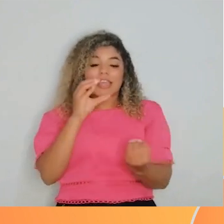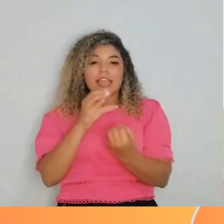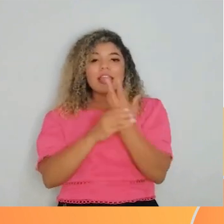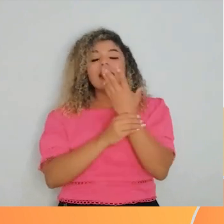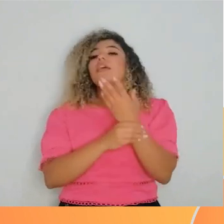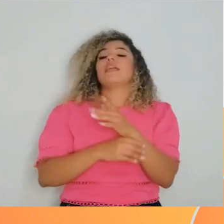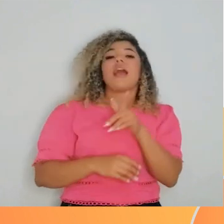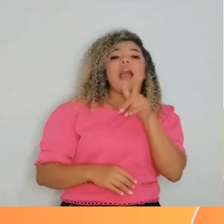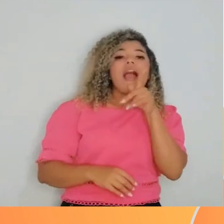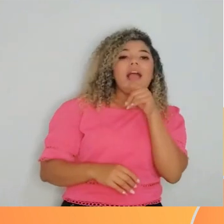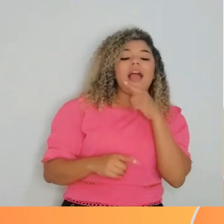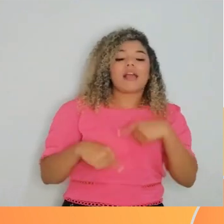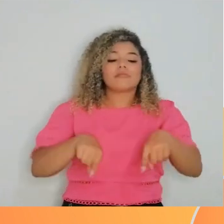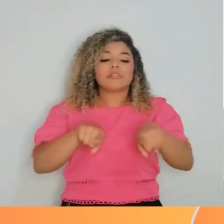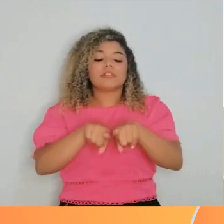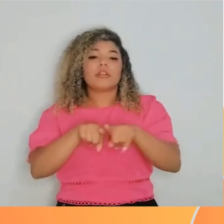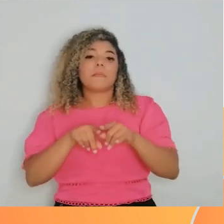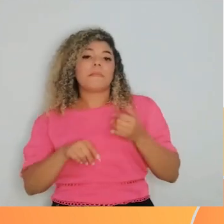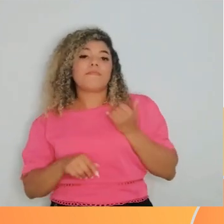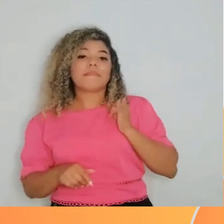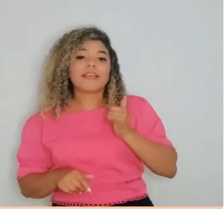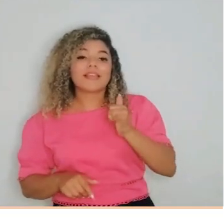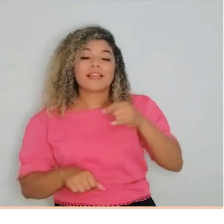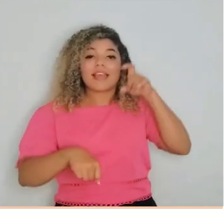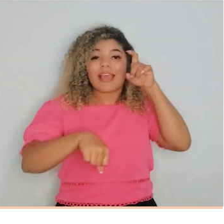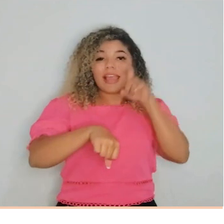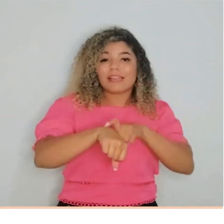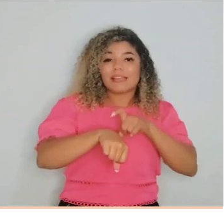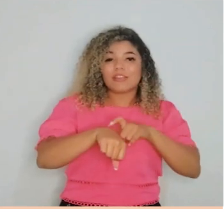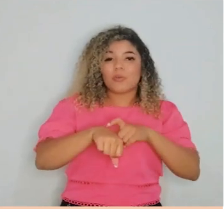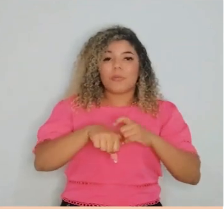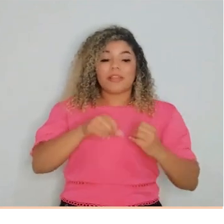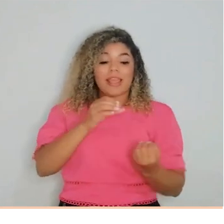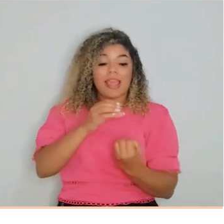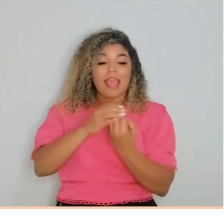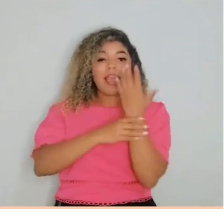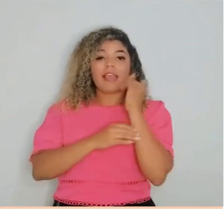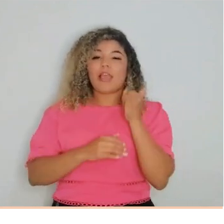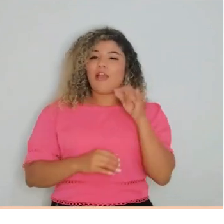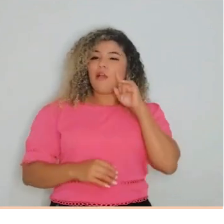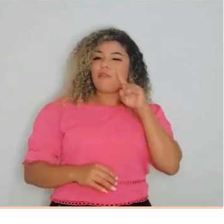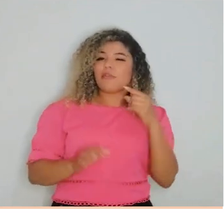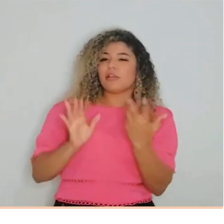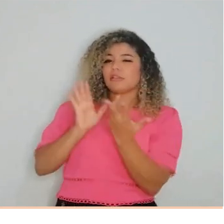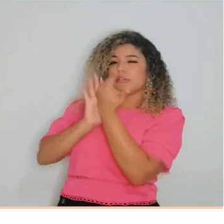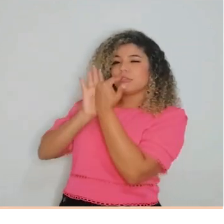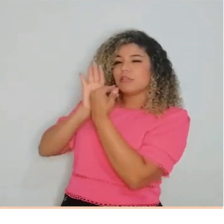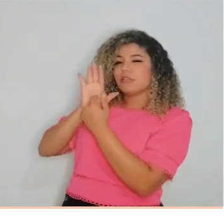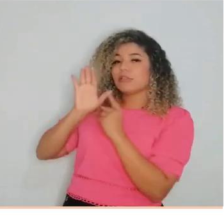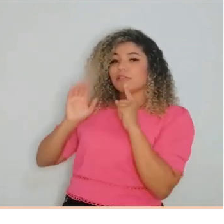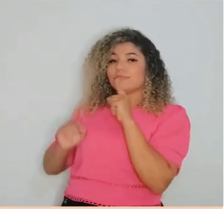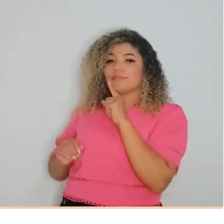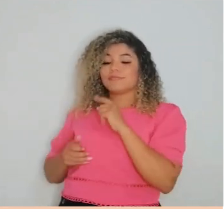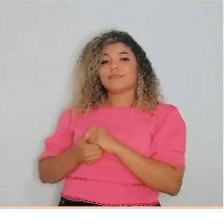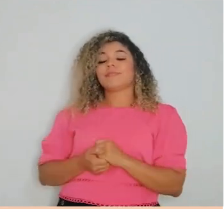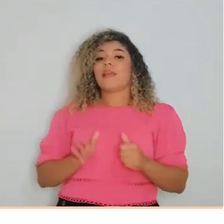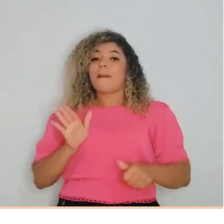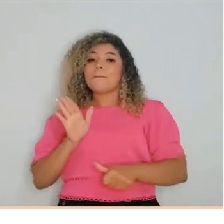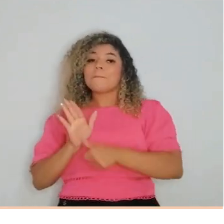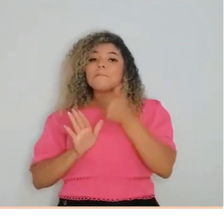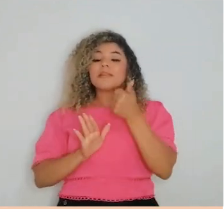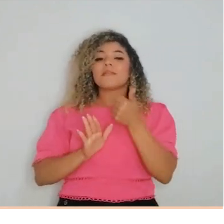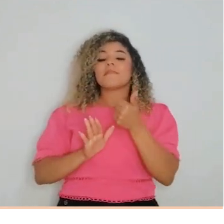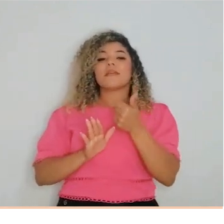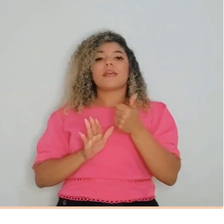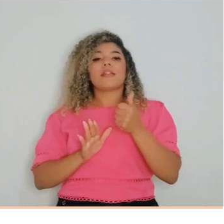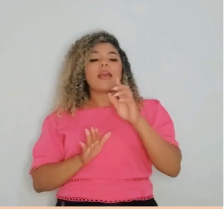carbono, de água e energia. Então, é nesse momento que a energia é produzida. Observe a equação. Primeira molécula sendo a glicose, que se une com